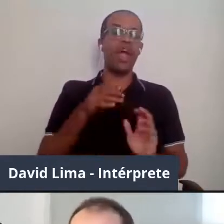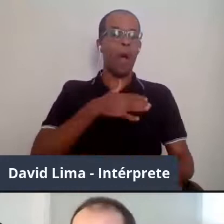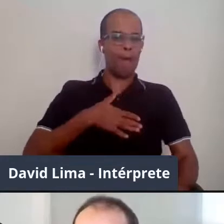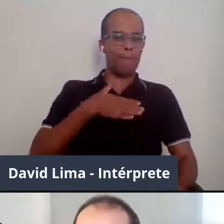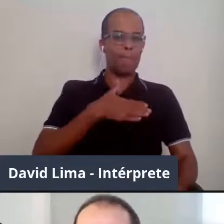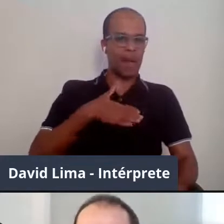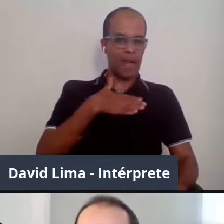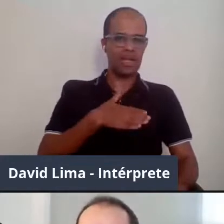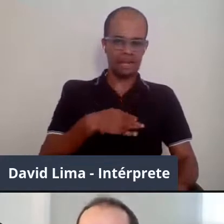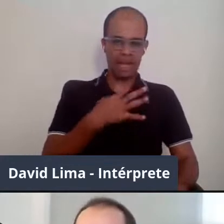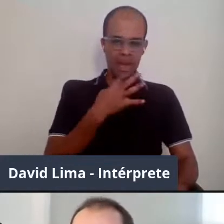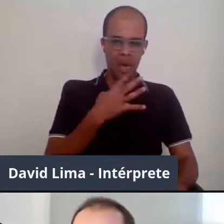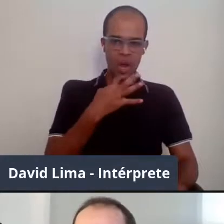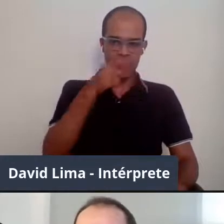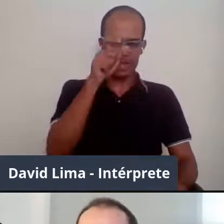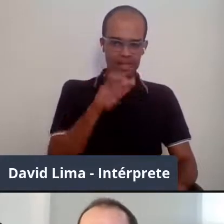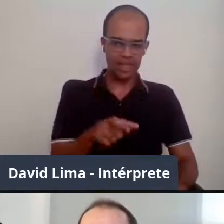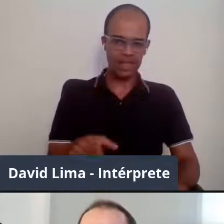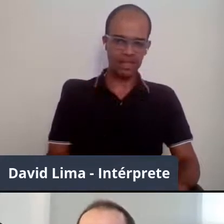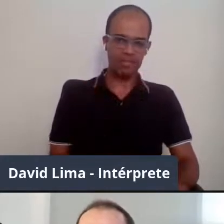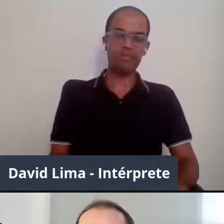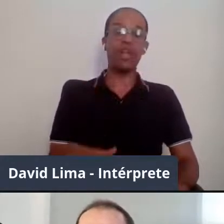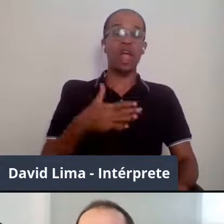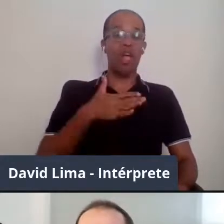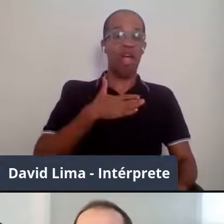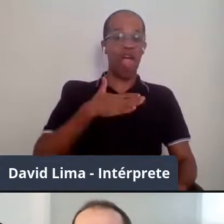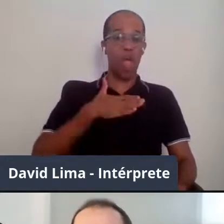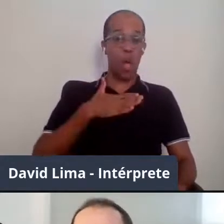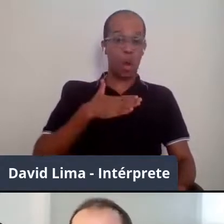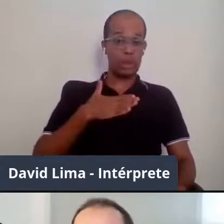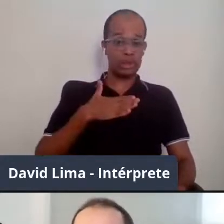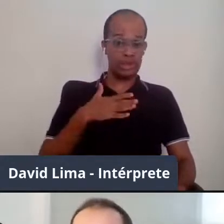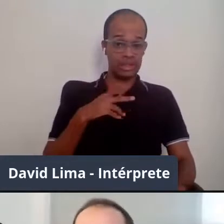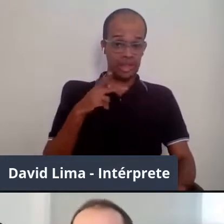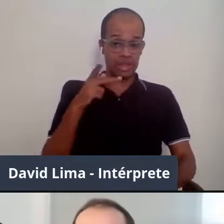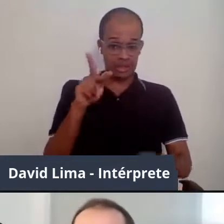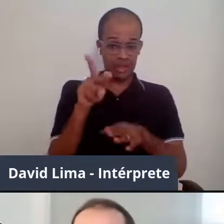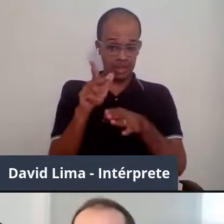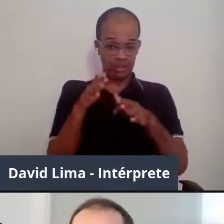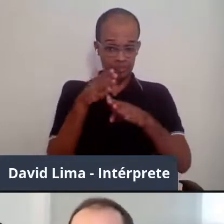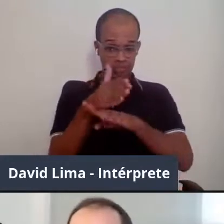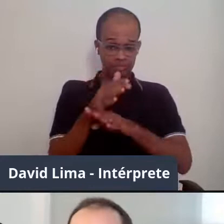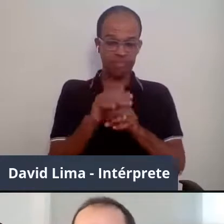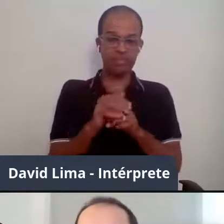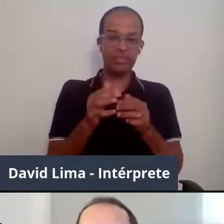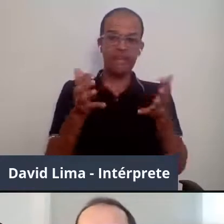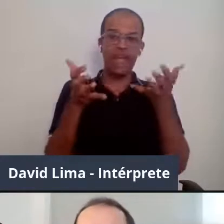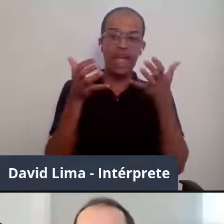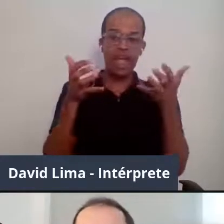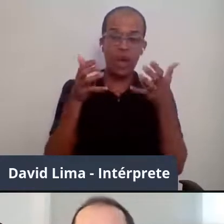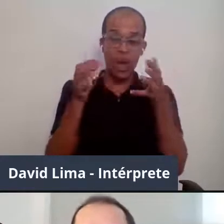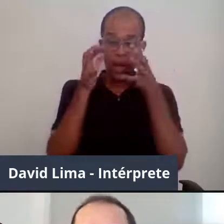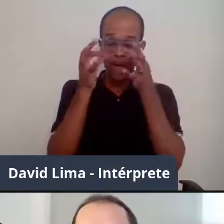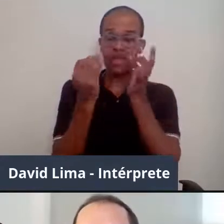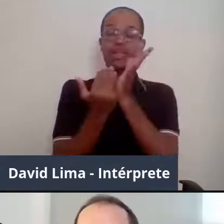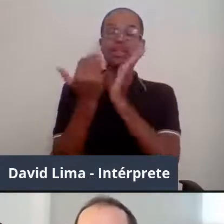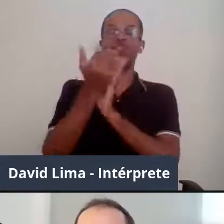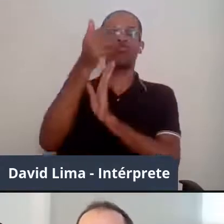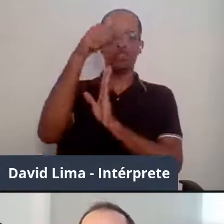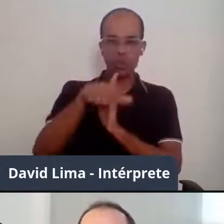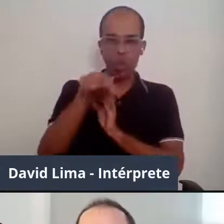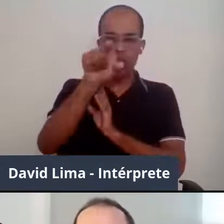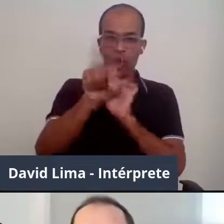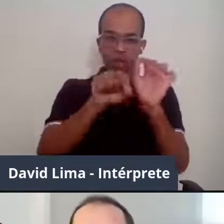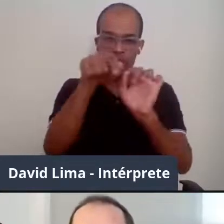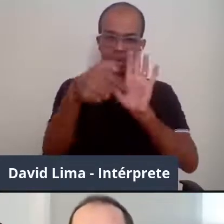lhe conhecer assim mesmo virtualmente. Gostei muito da sua intervenção. Tanto que eu quero ouvir mais uma vez aquilo que você